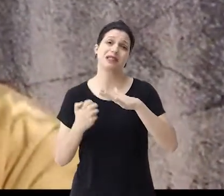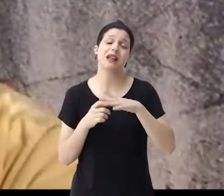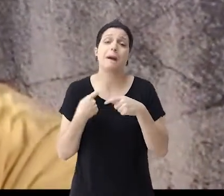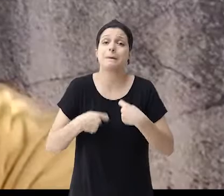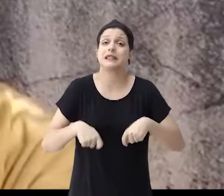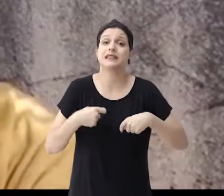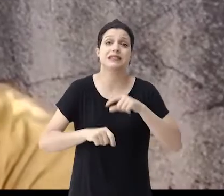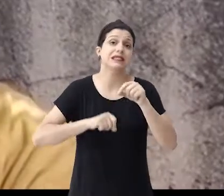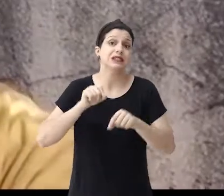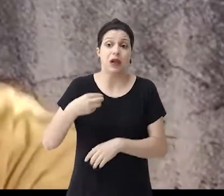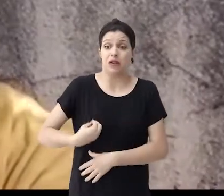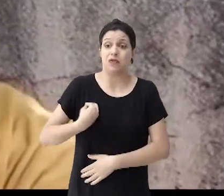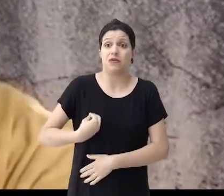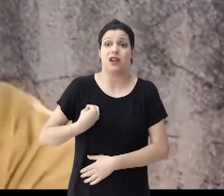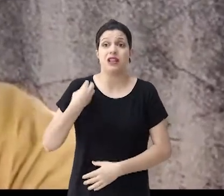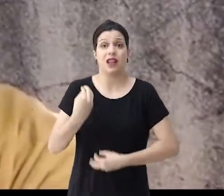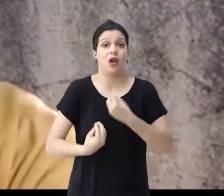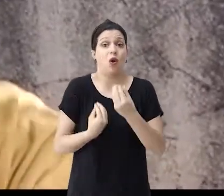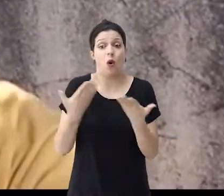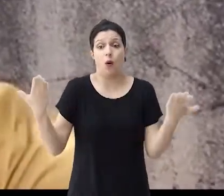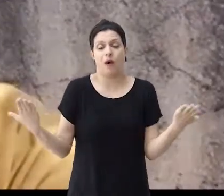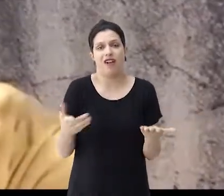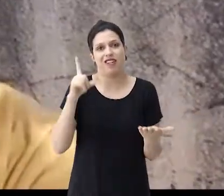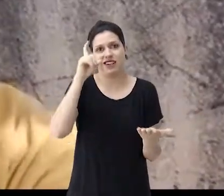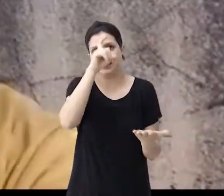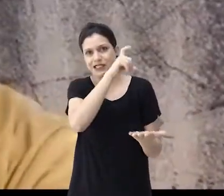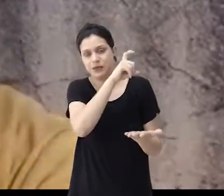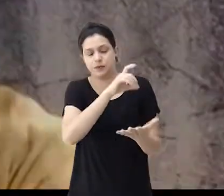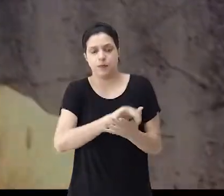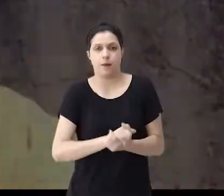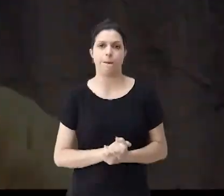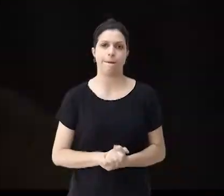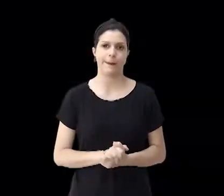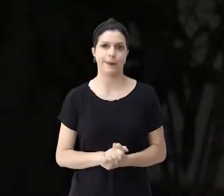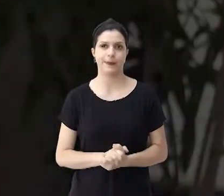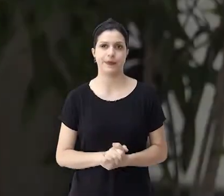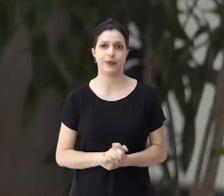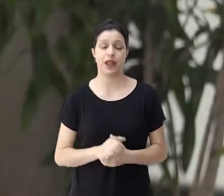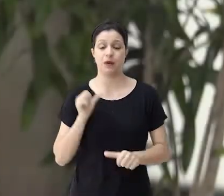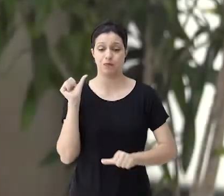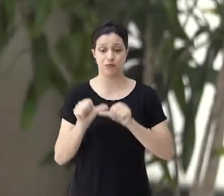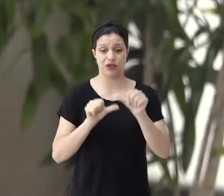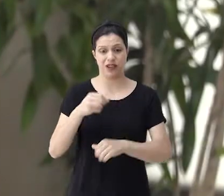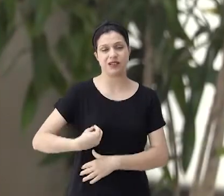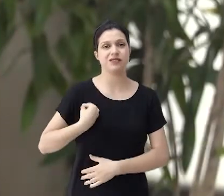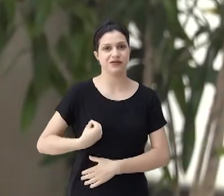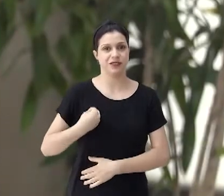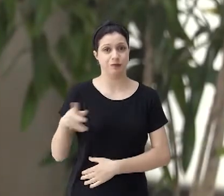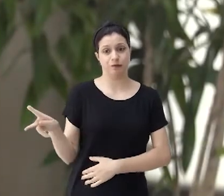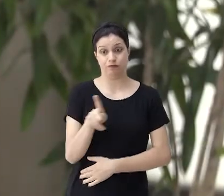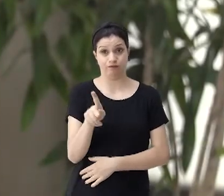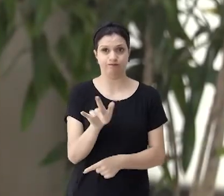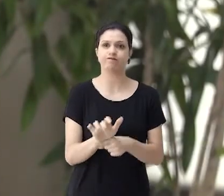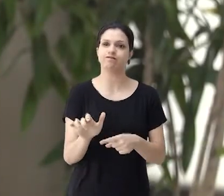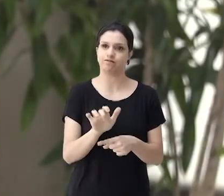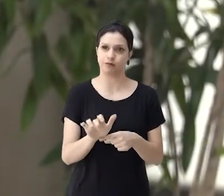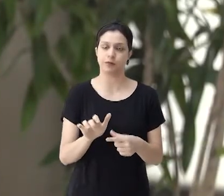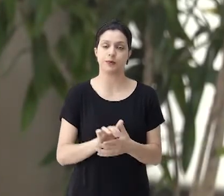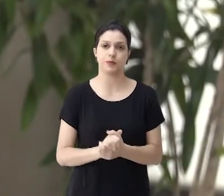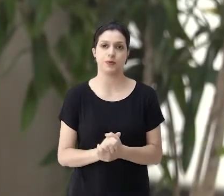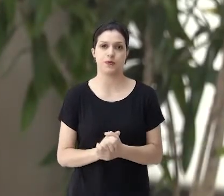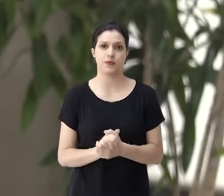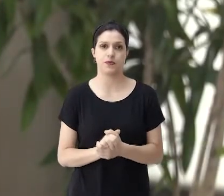esses empresários consigam, pelo menos, sobreviver durante essa pandemia. Mudanças na vida dos professores